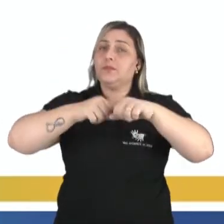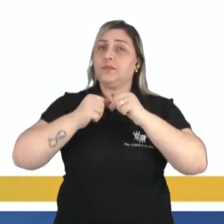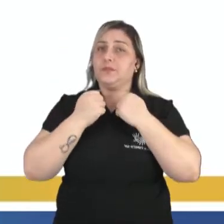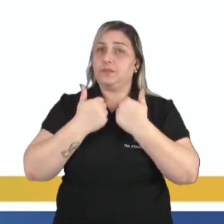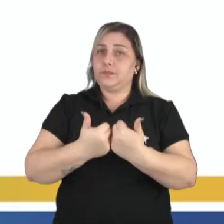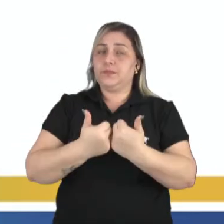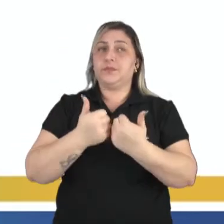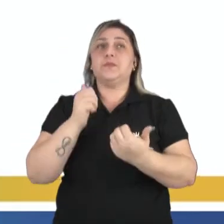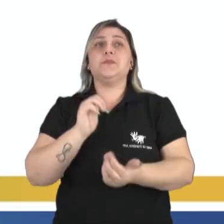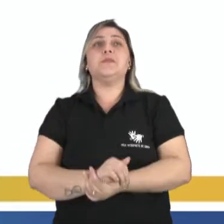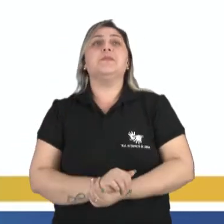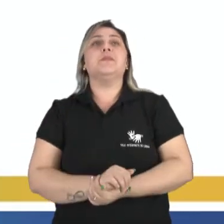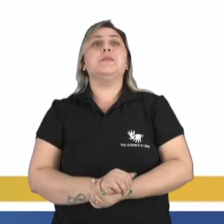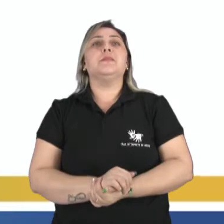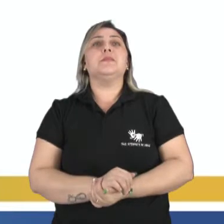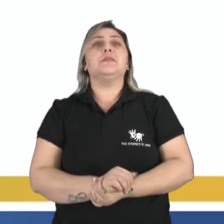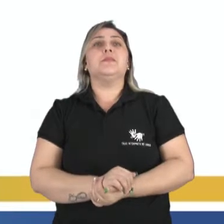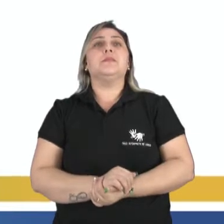Tudo bem?